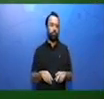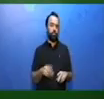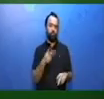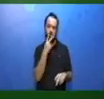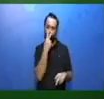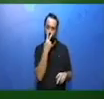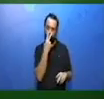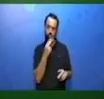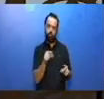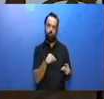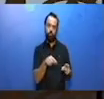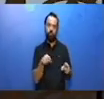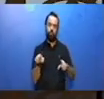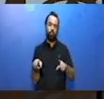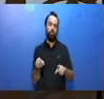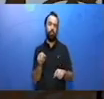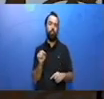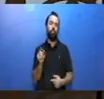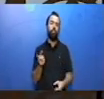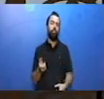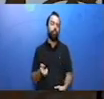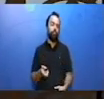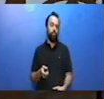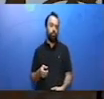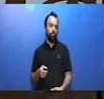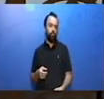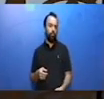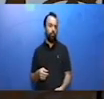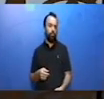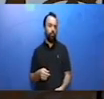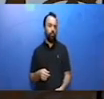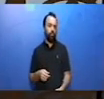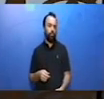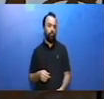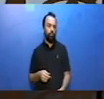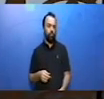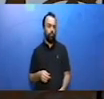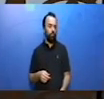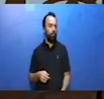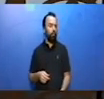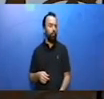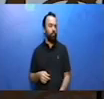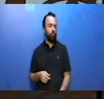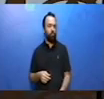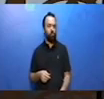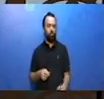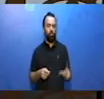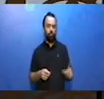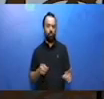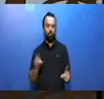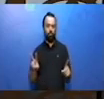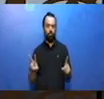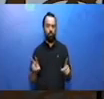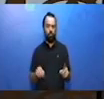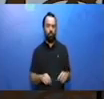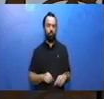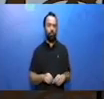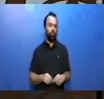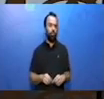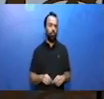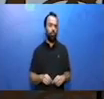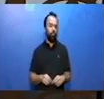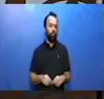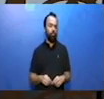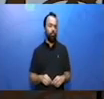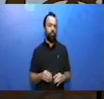semelhança? O que ele tem de igual? Parecido. O texto 1 e o 2. Lembra que fala que